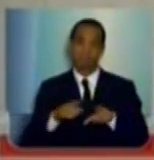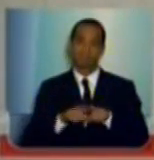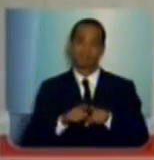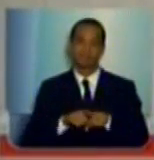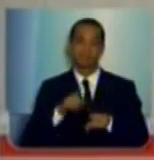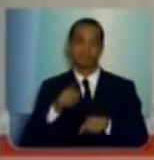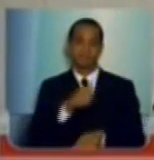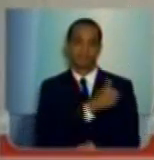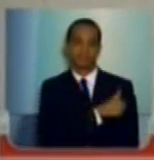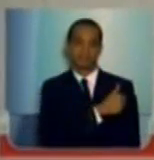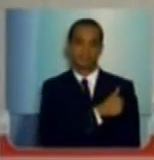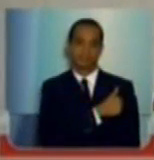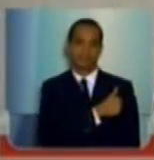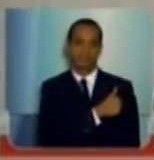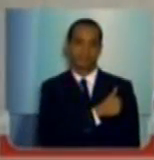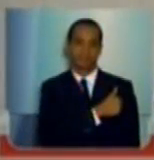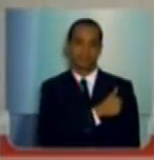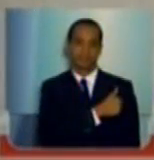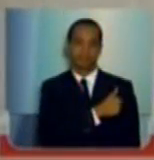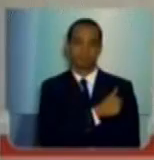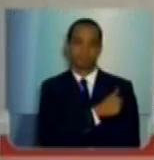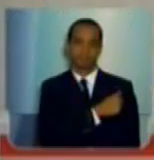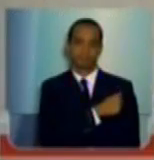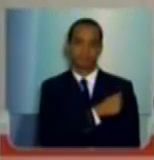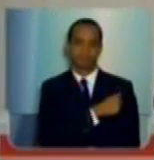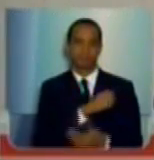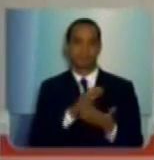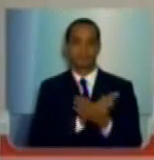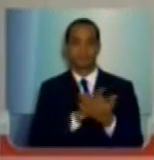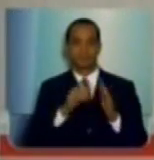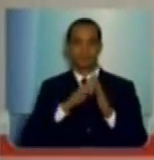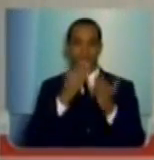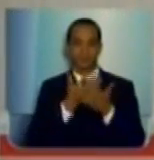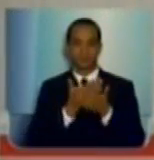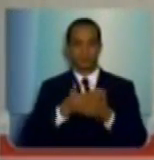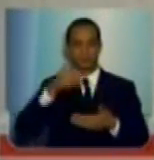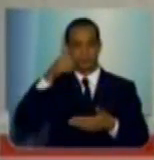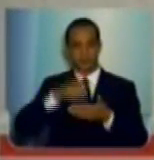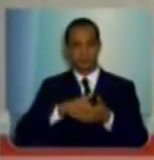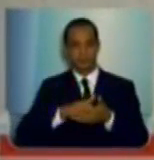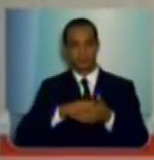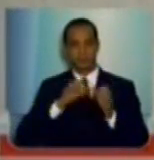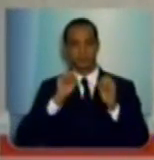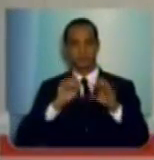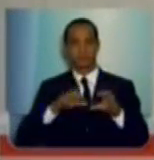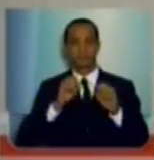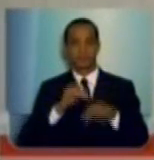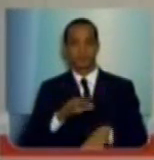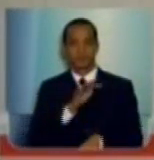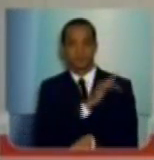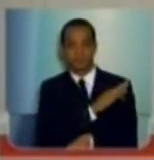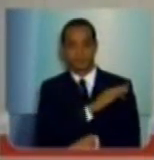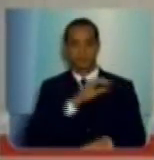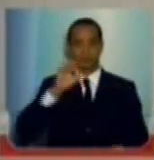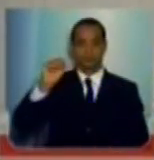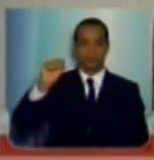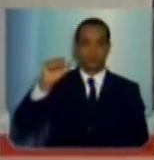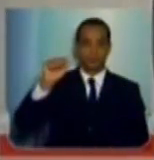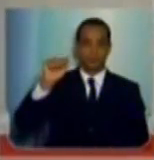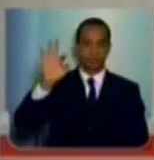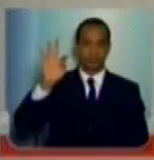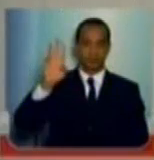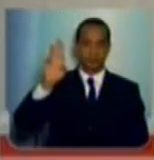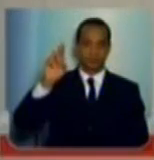aos alunos da Escola eh Municipal de Ensino Fundamental Saturnino Pereira eu